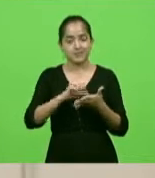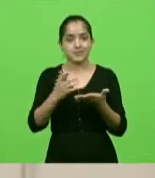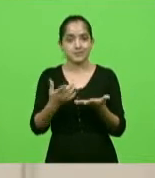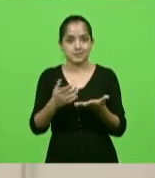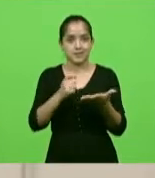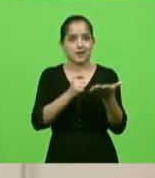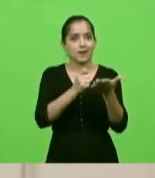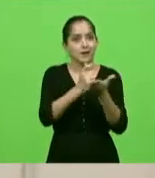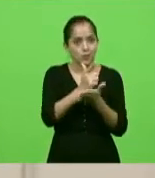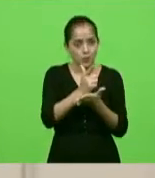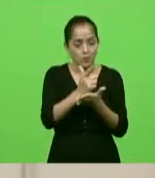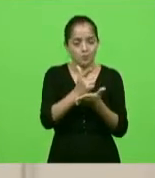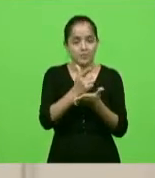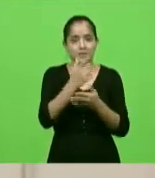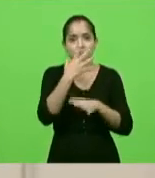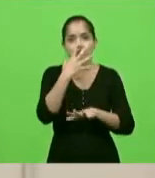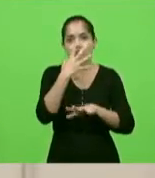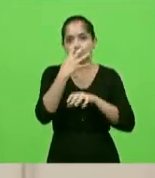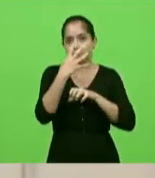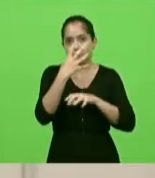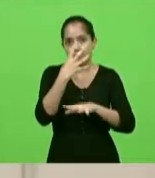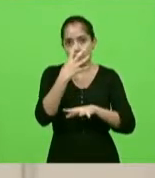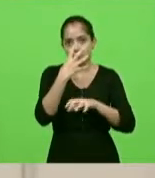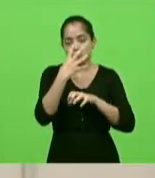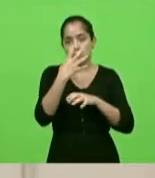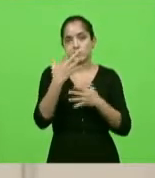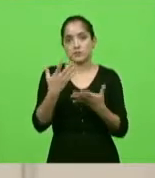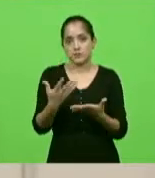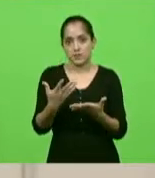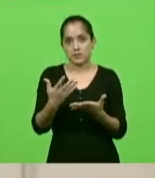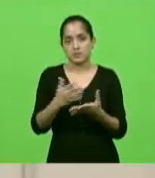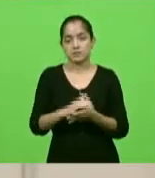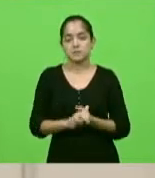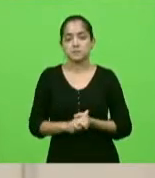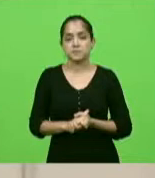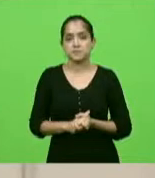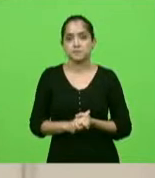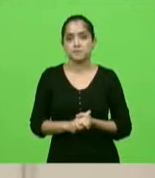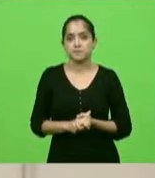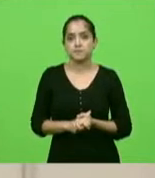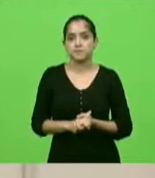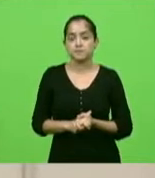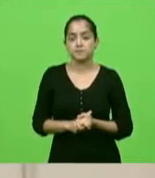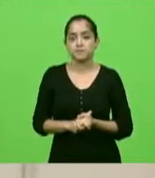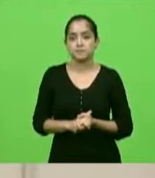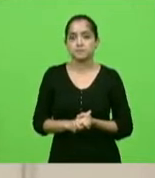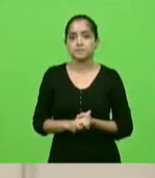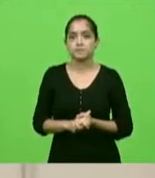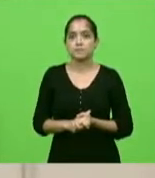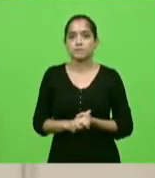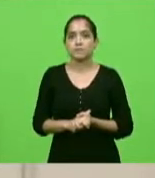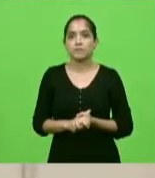mal-sucedida compra dos ventiladores pulmonares.